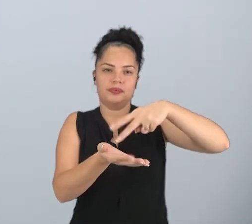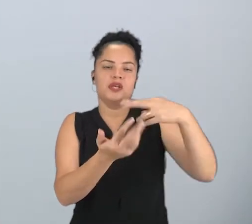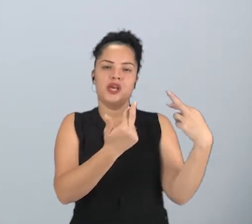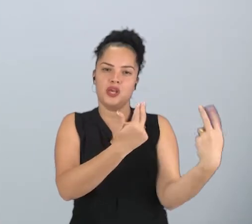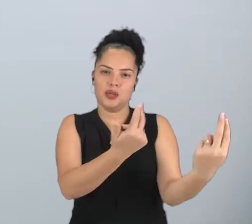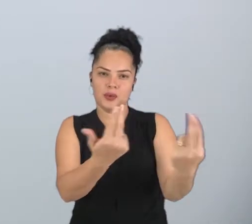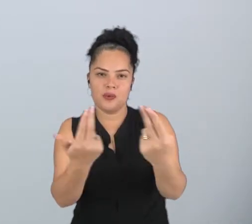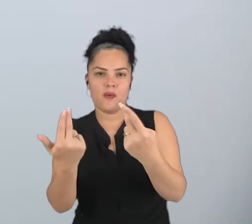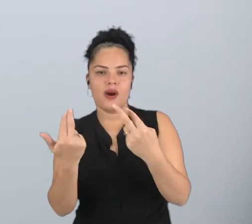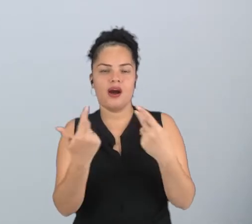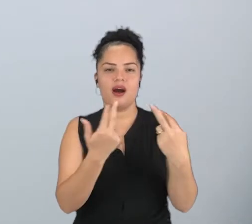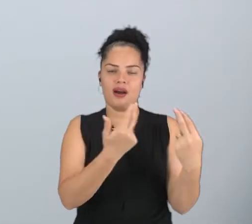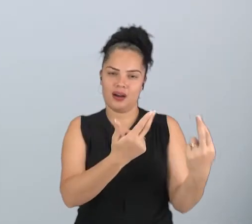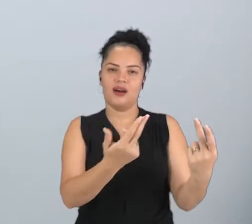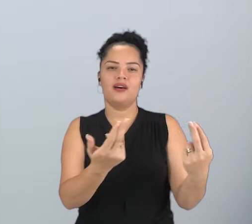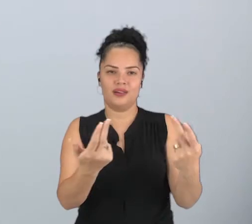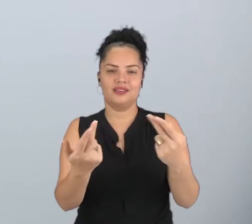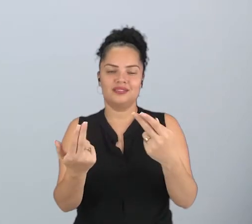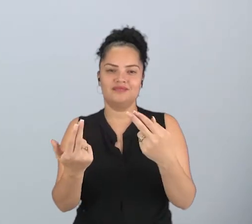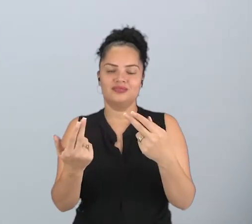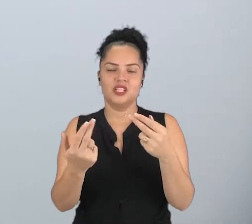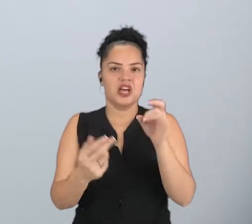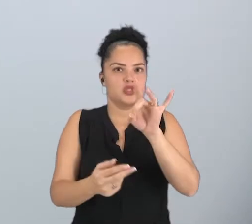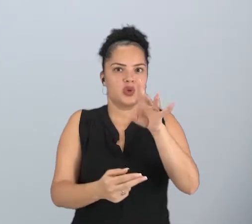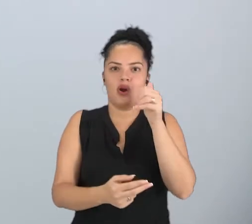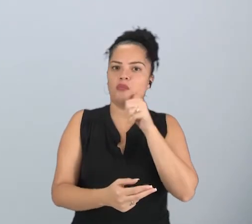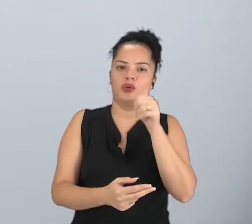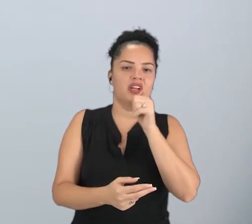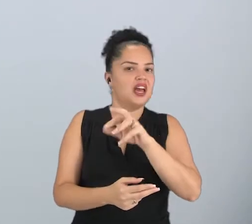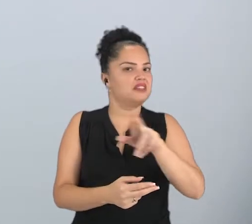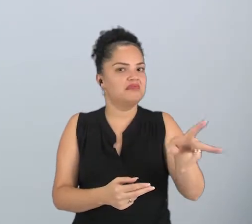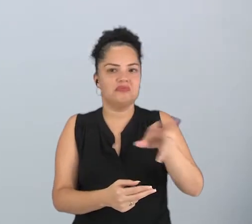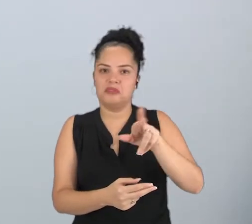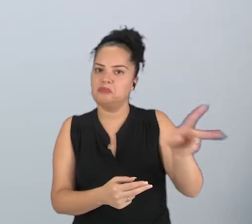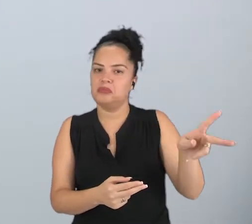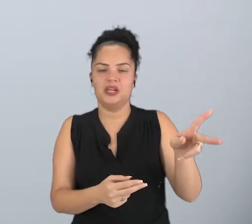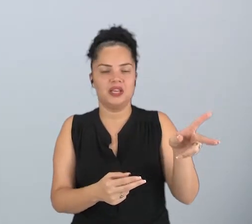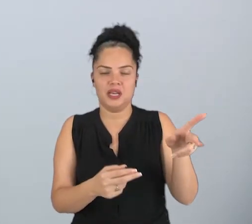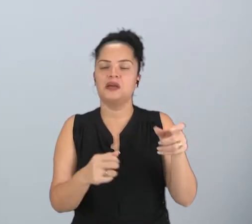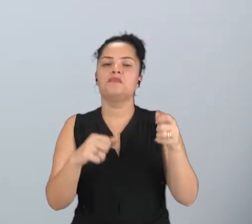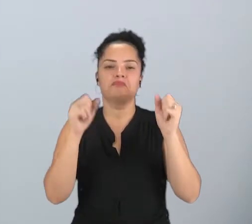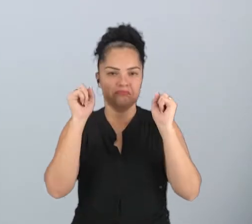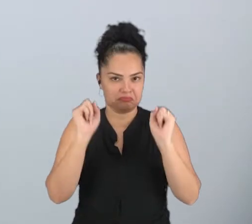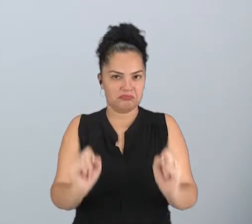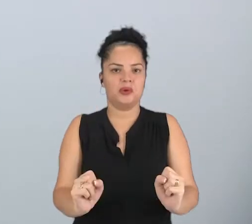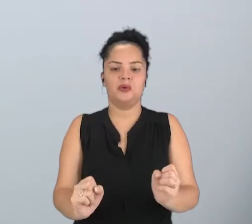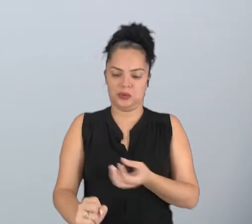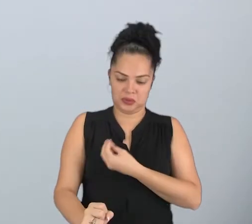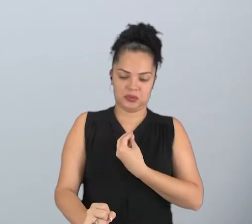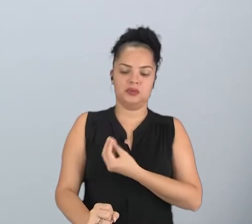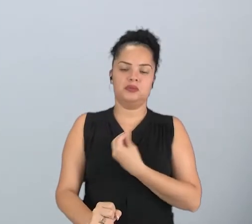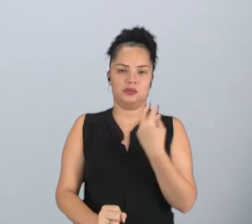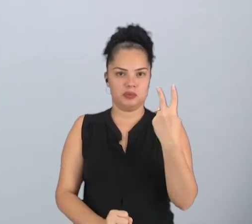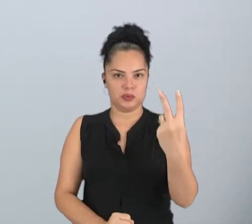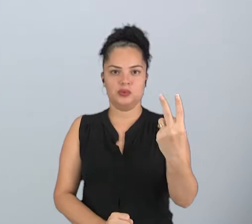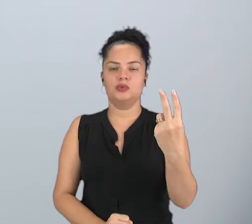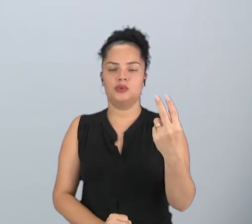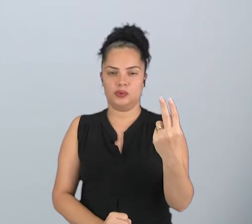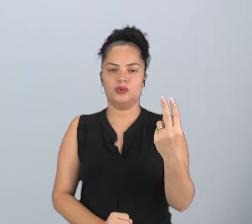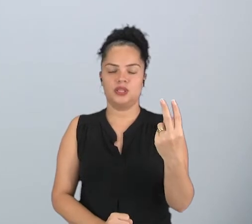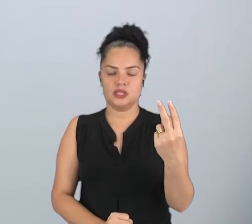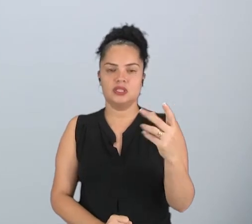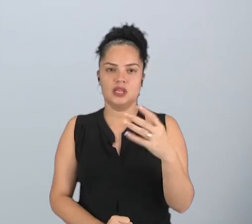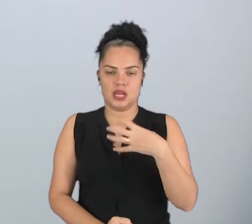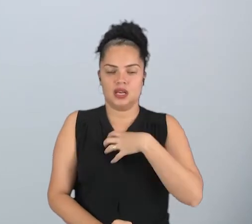função, né? Não vai ter mais uma função só das mulheres dançando ou só dos homens, todos os dois vão ter a mesma importância. Isso